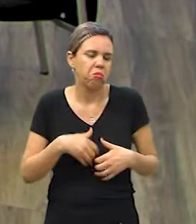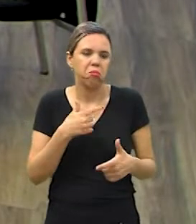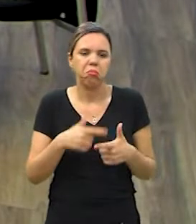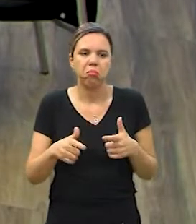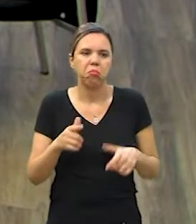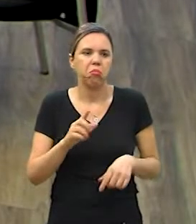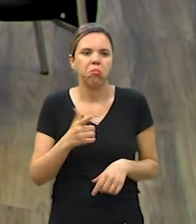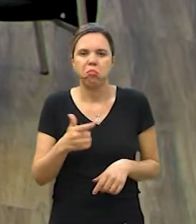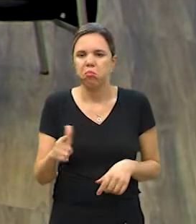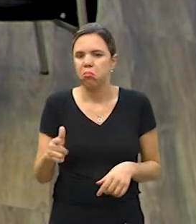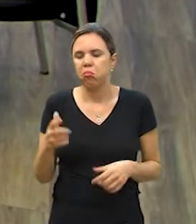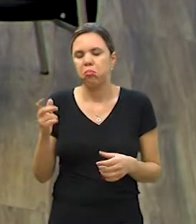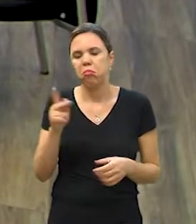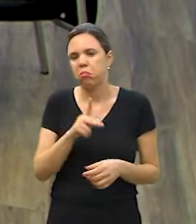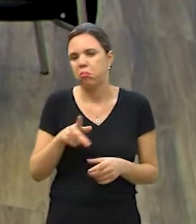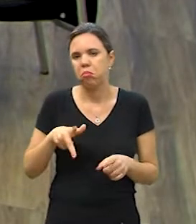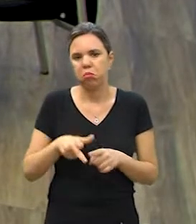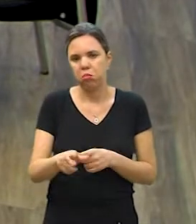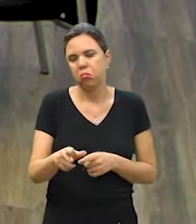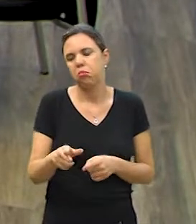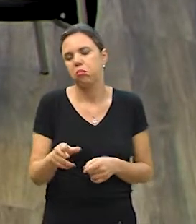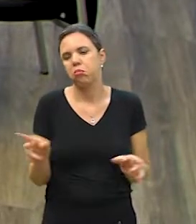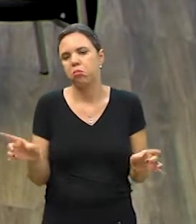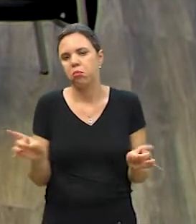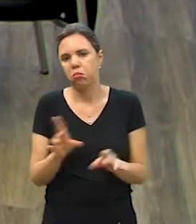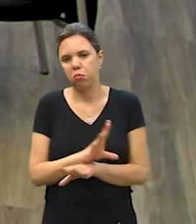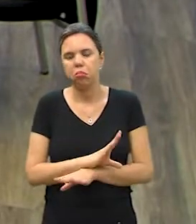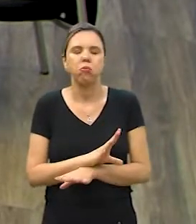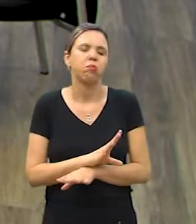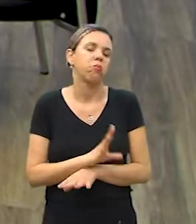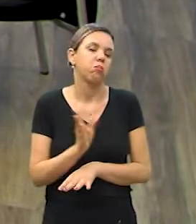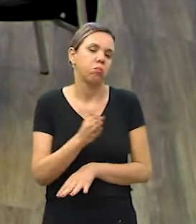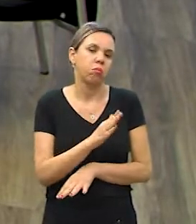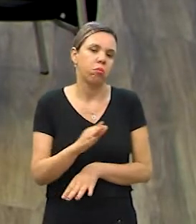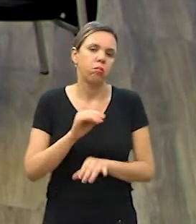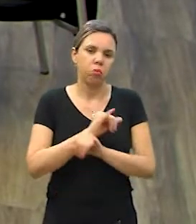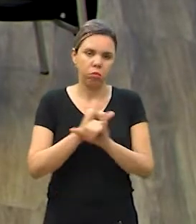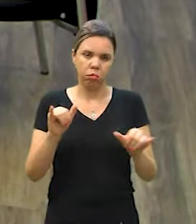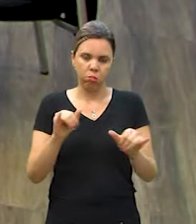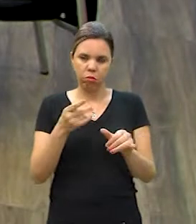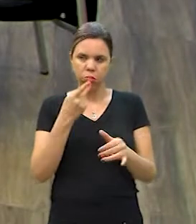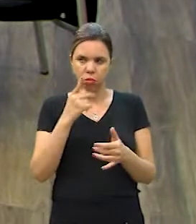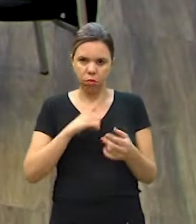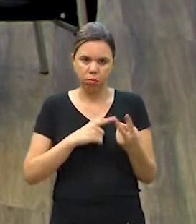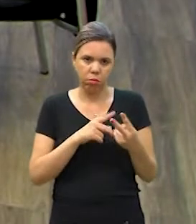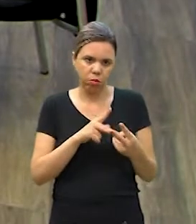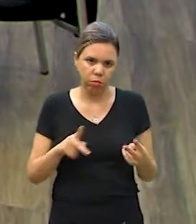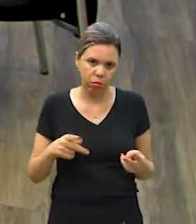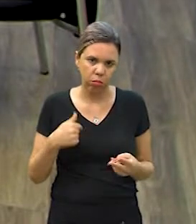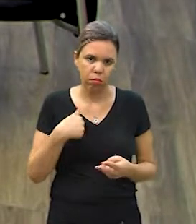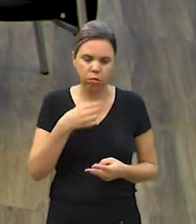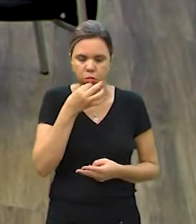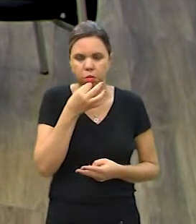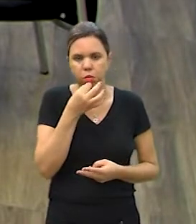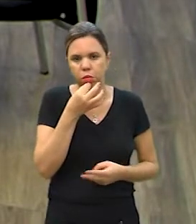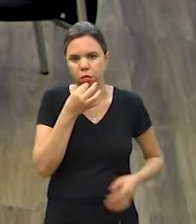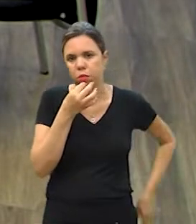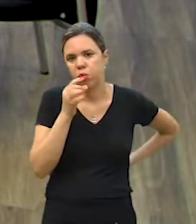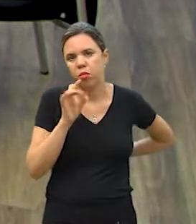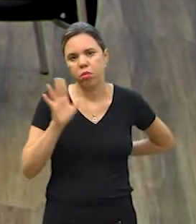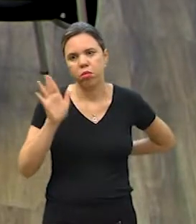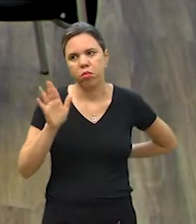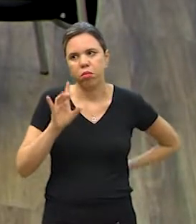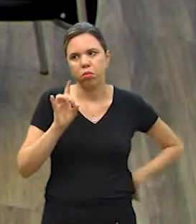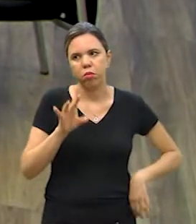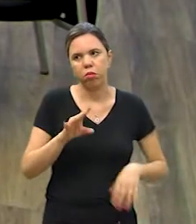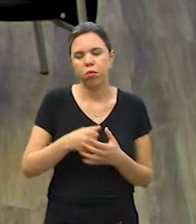tenho professores suficientes, eles cortam. Então, eles fazem, né? Faz a propaganda, né? Que para mim é mais